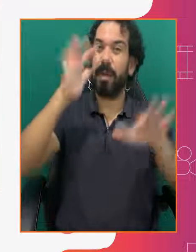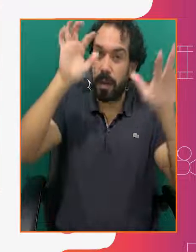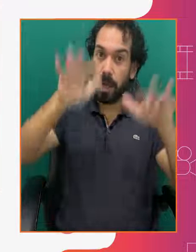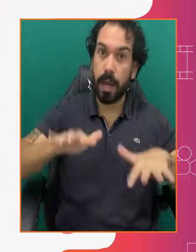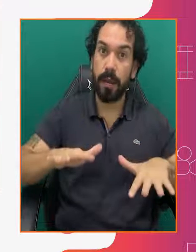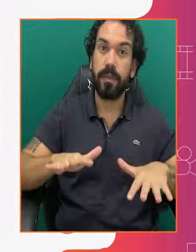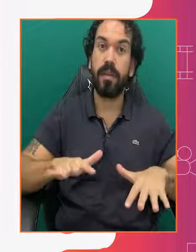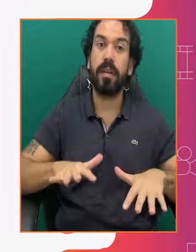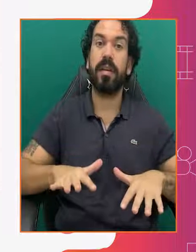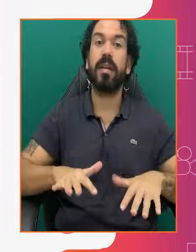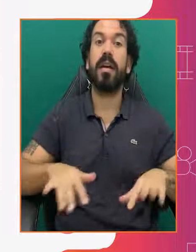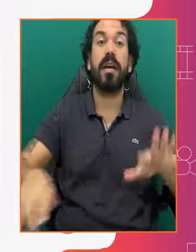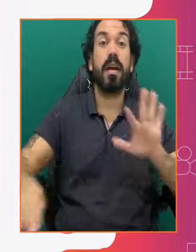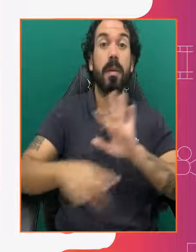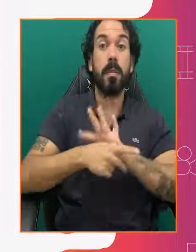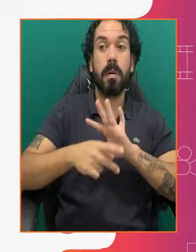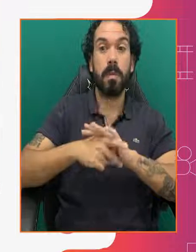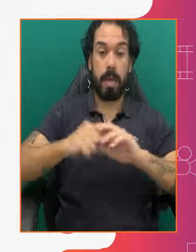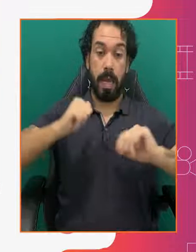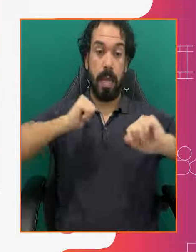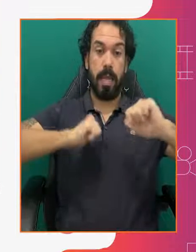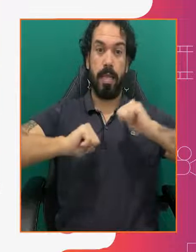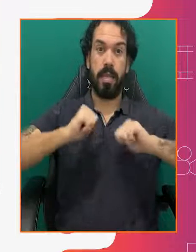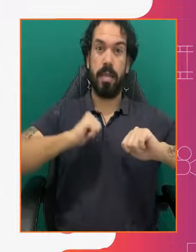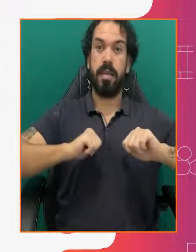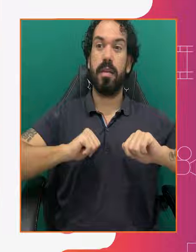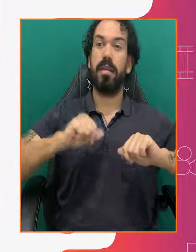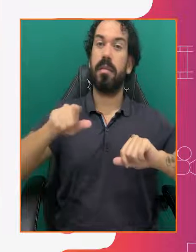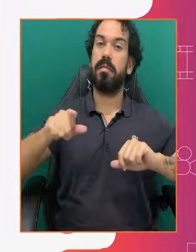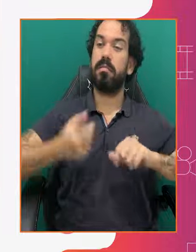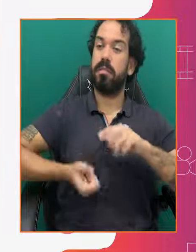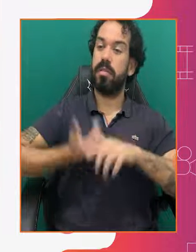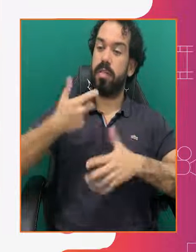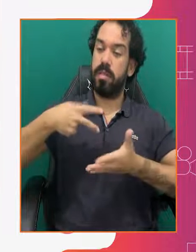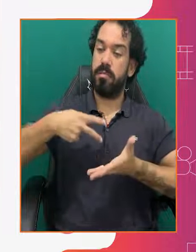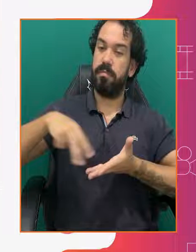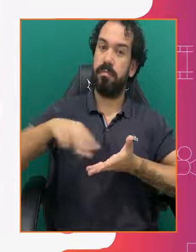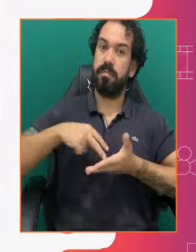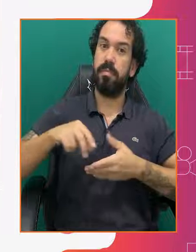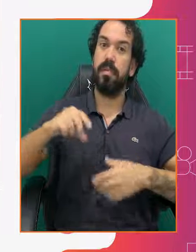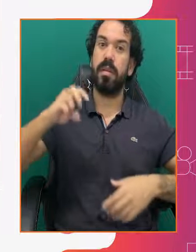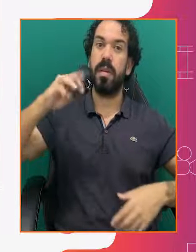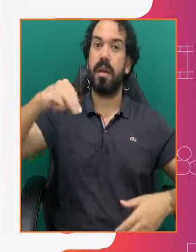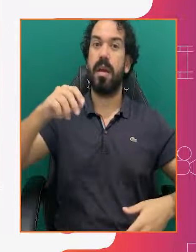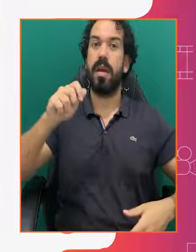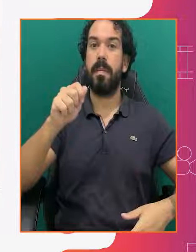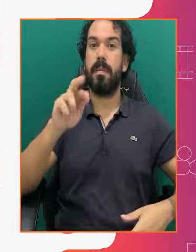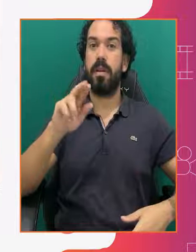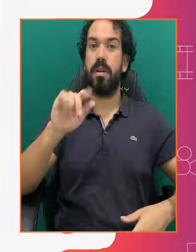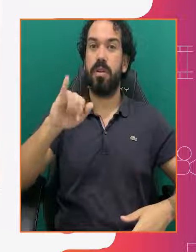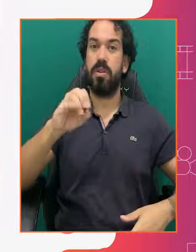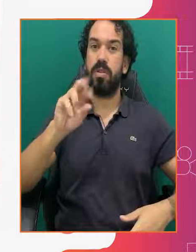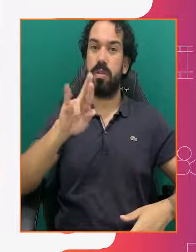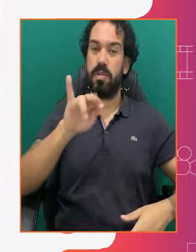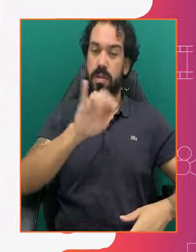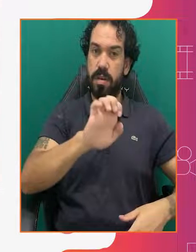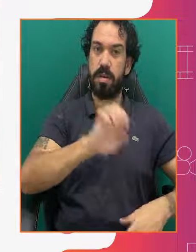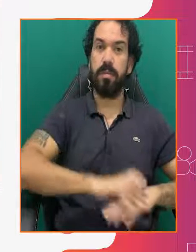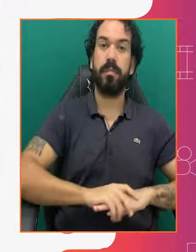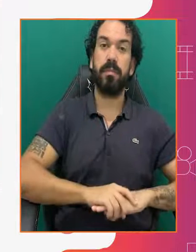de Neve saíram da atuação da atriz, coreógrafa e dançarina Marjorie